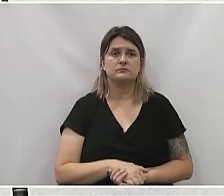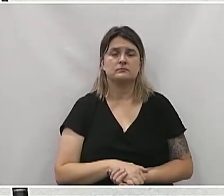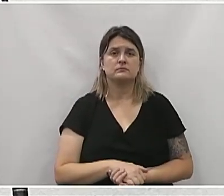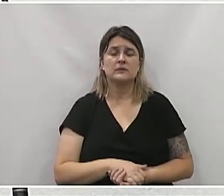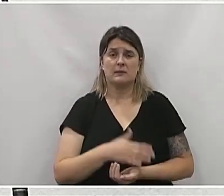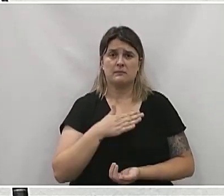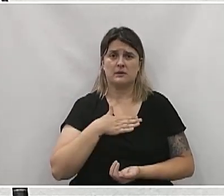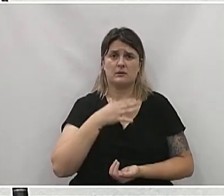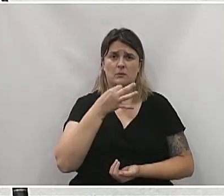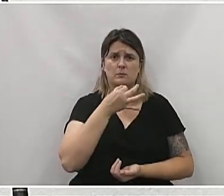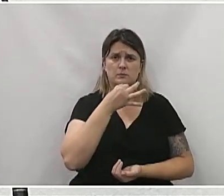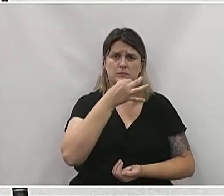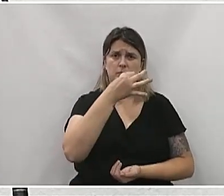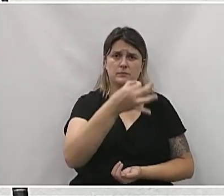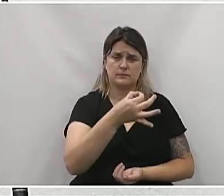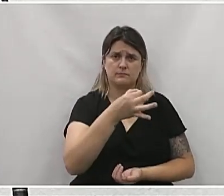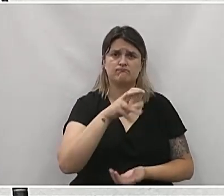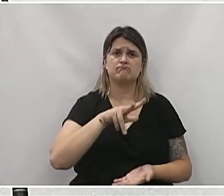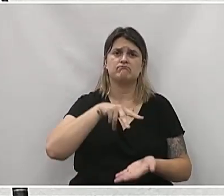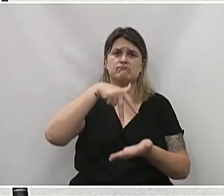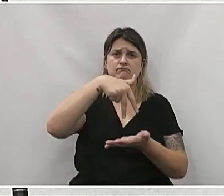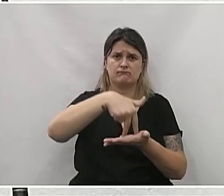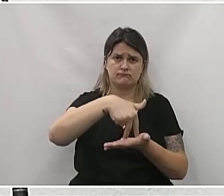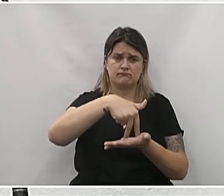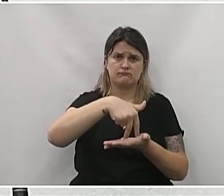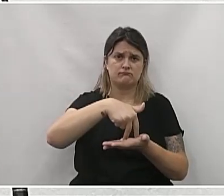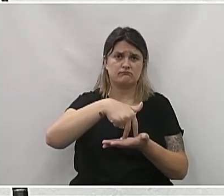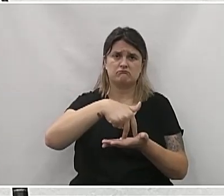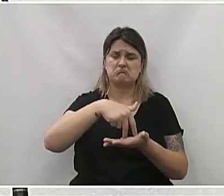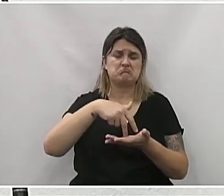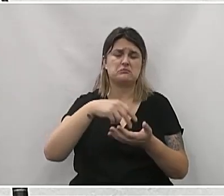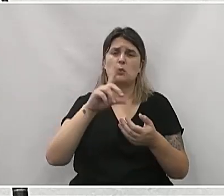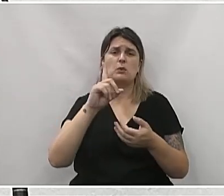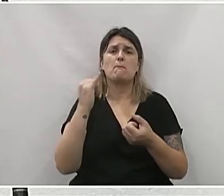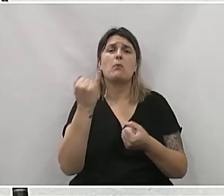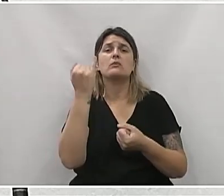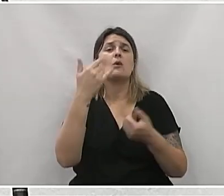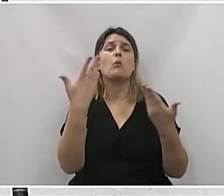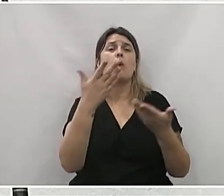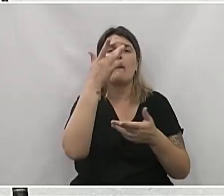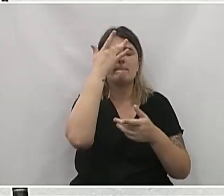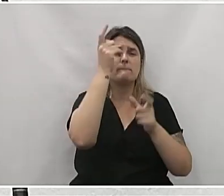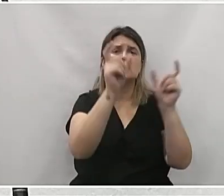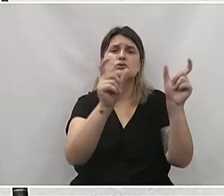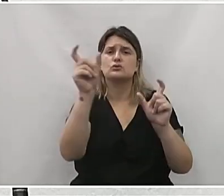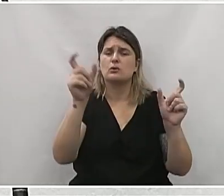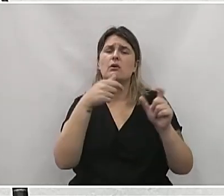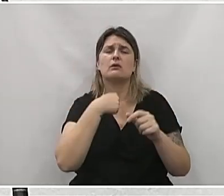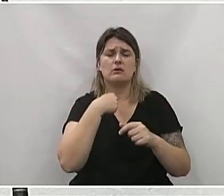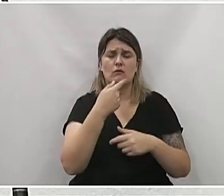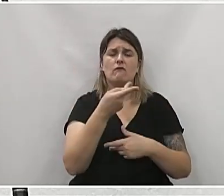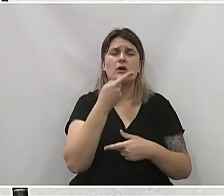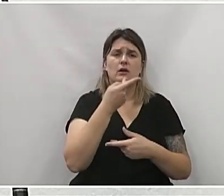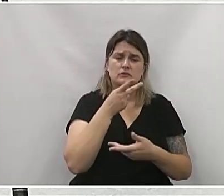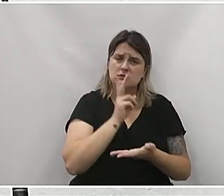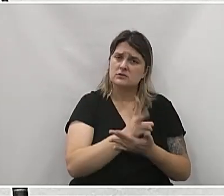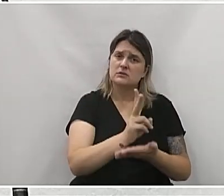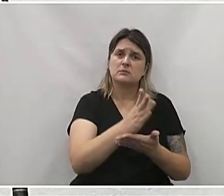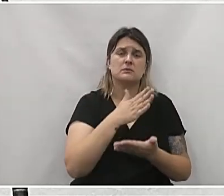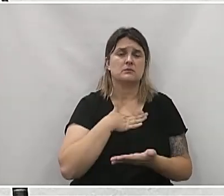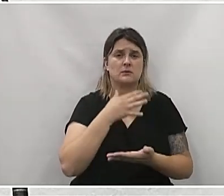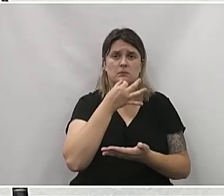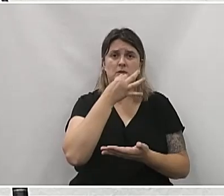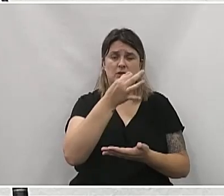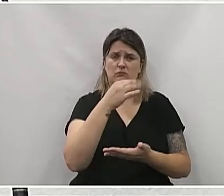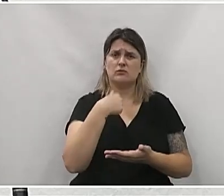é posicionamentos que eu tenho indiferente de quem seja. Pauta de quem seja. O posicionamento, quando você